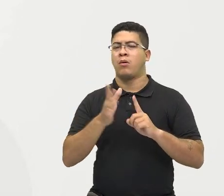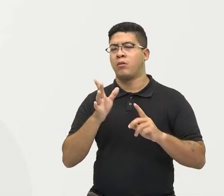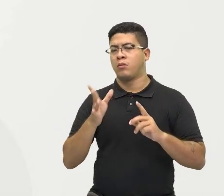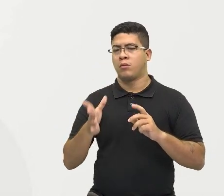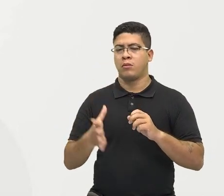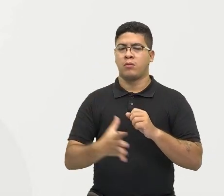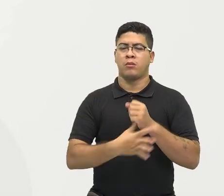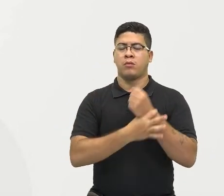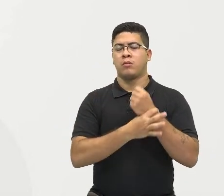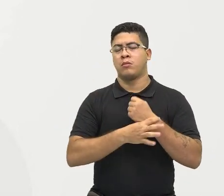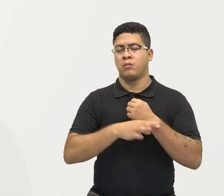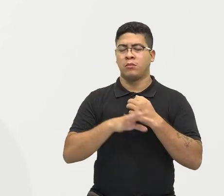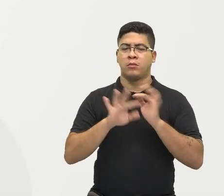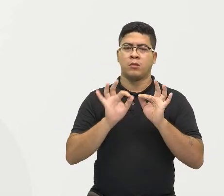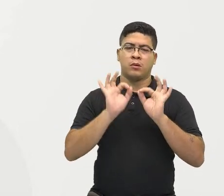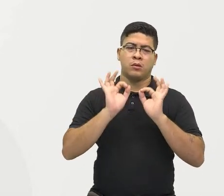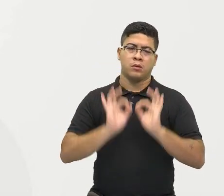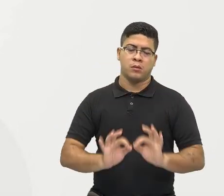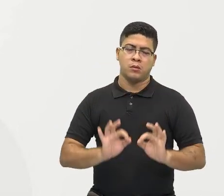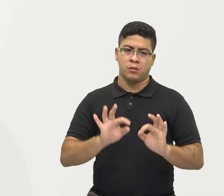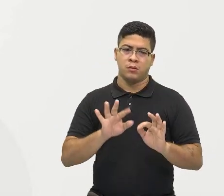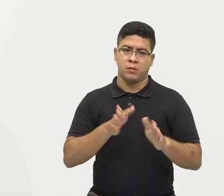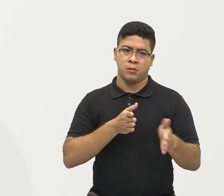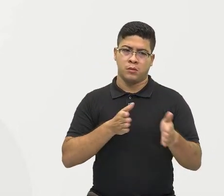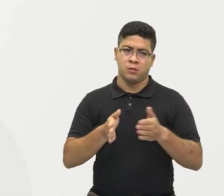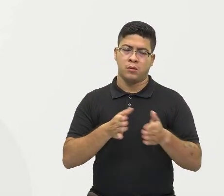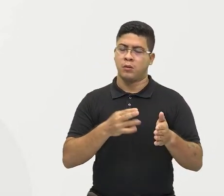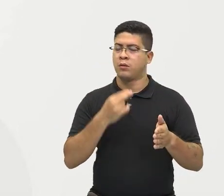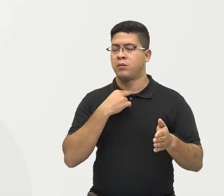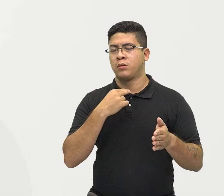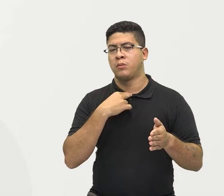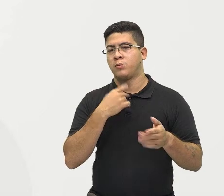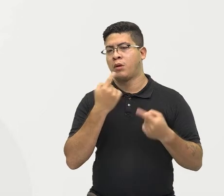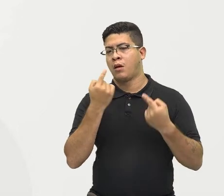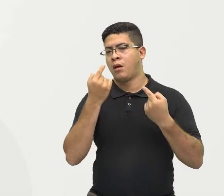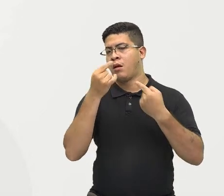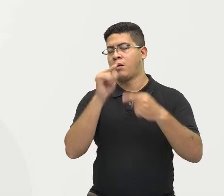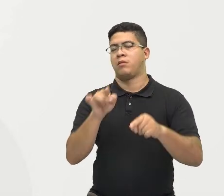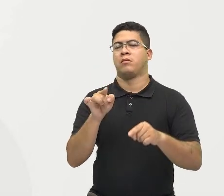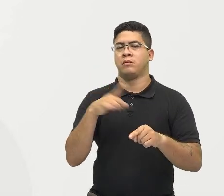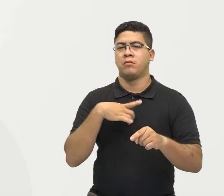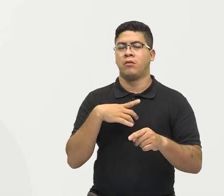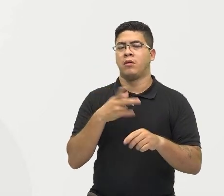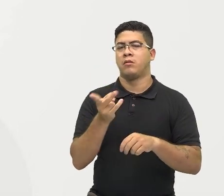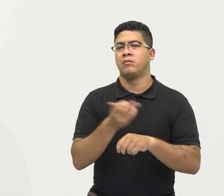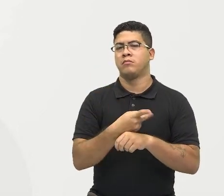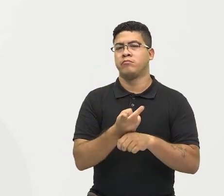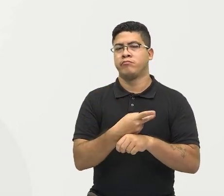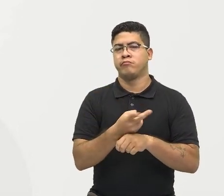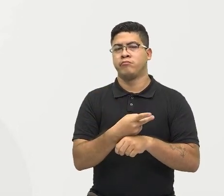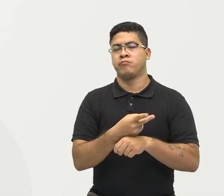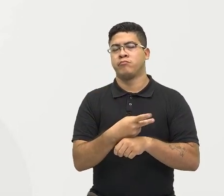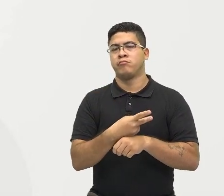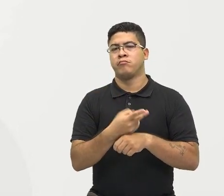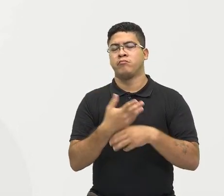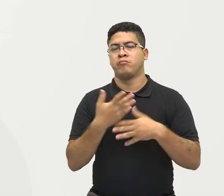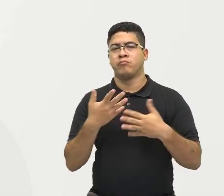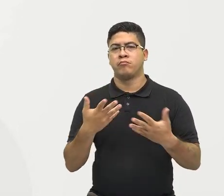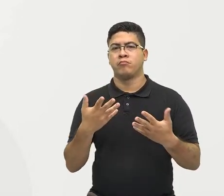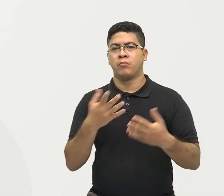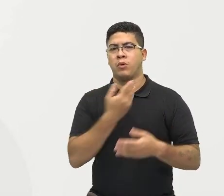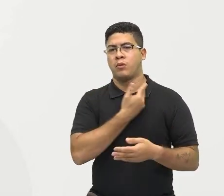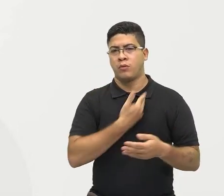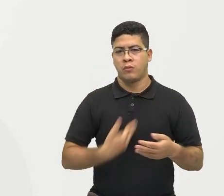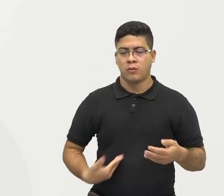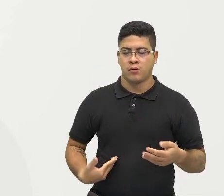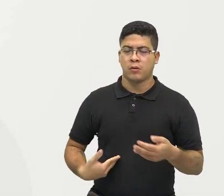da época. Aí a gente nem podia dizer assim, mas vamos procurar o